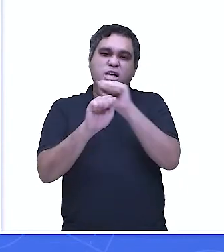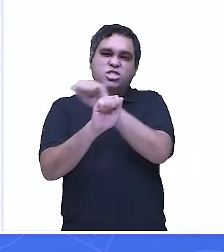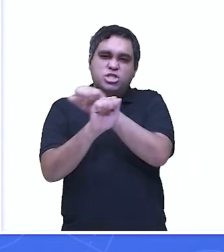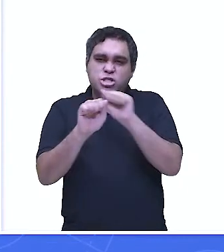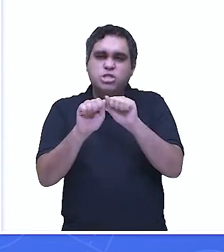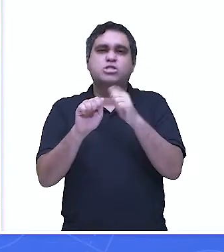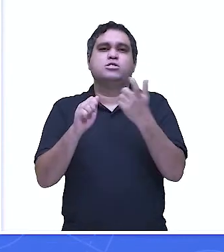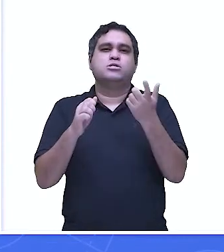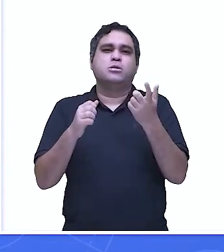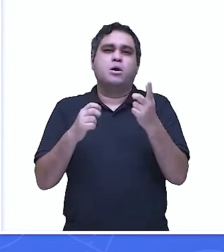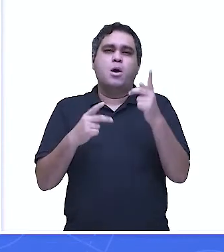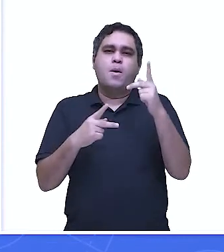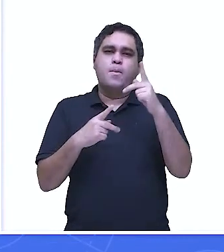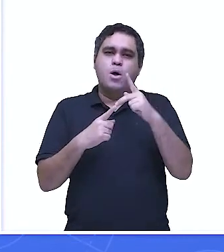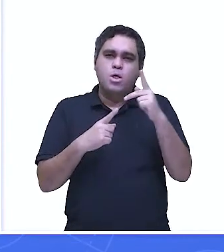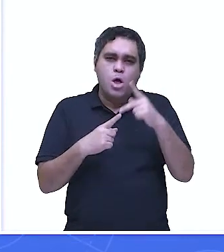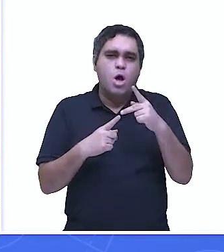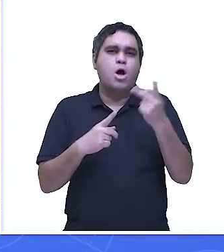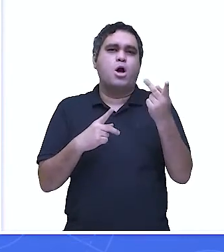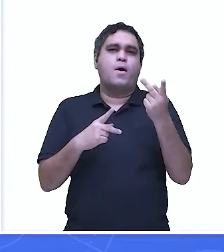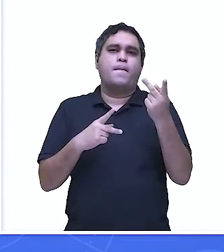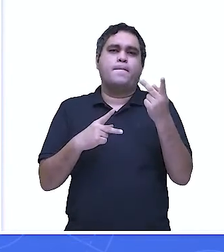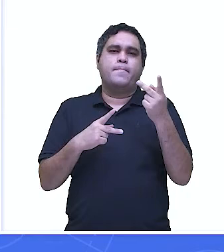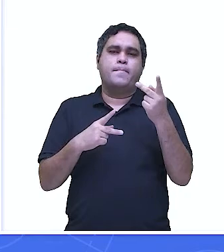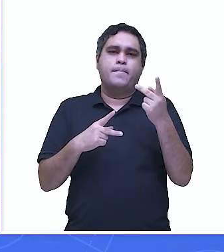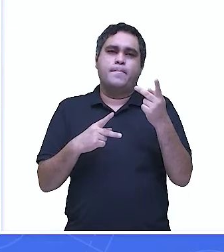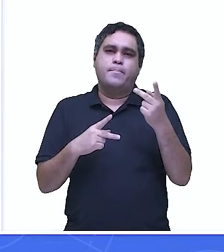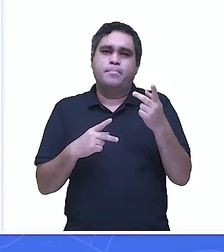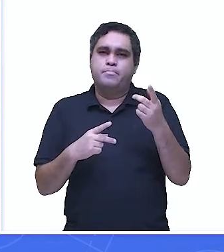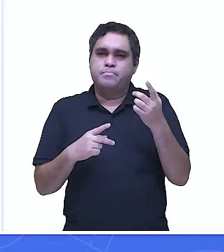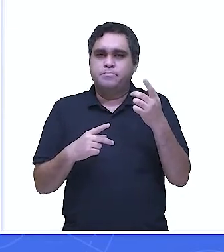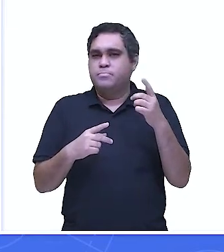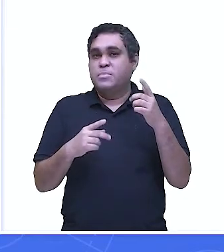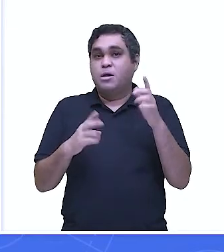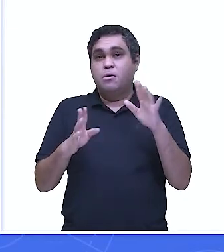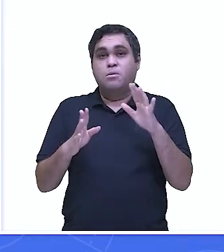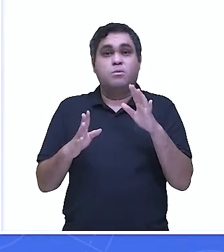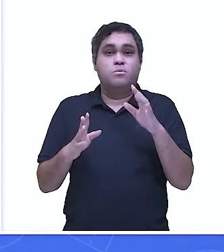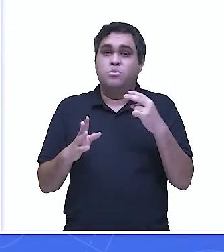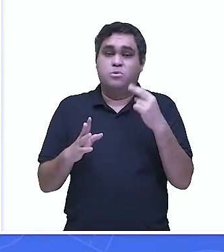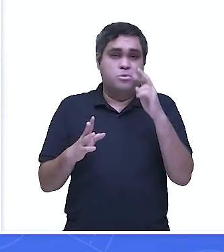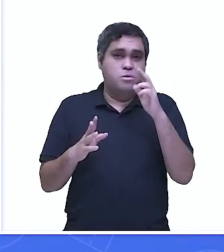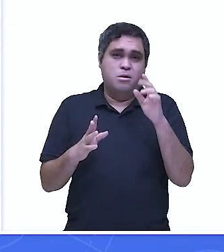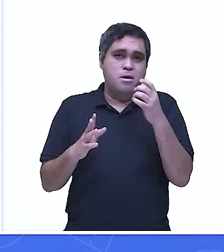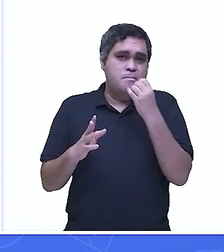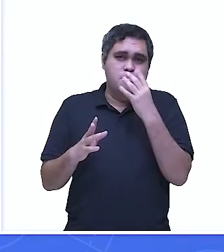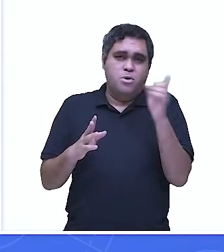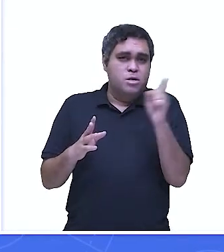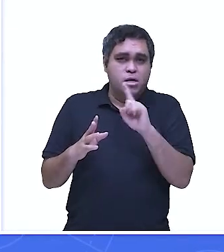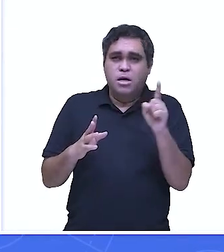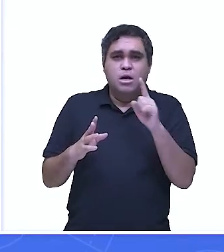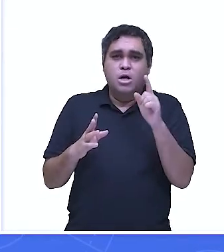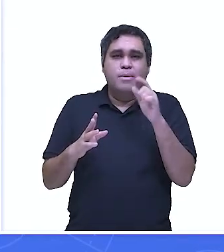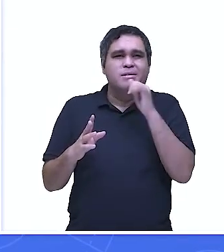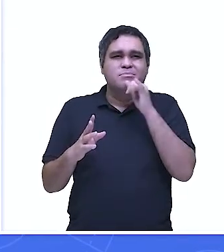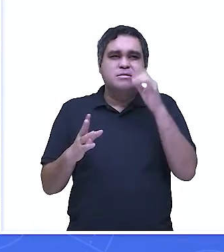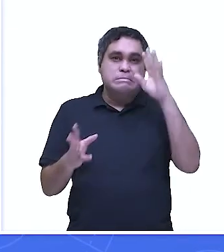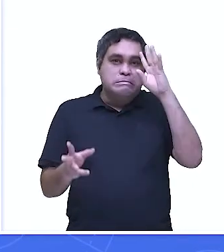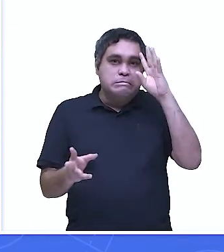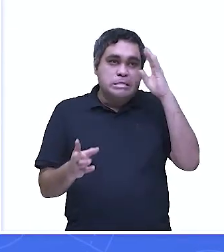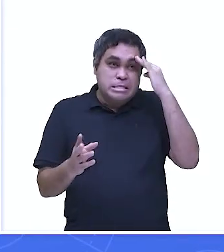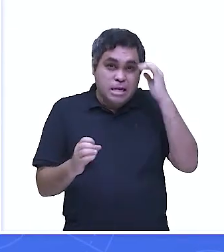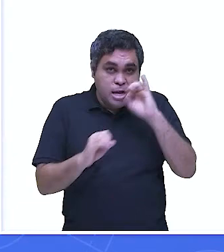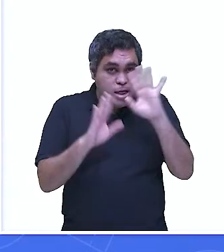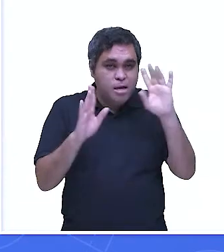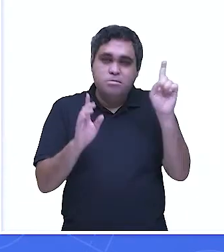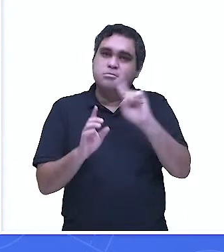uma preposição de... Não pode, gente, porque não querem dizer nada pra gente, não vão agregar nada,